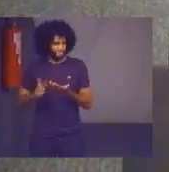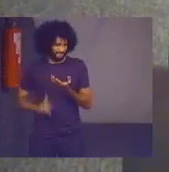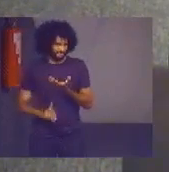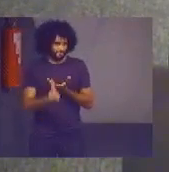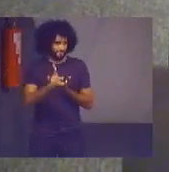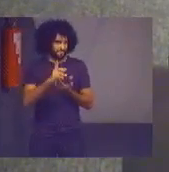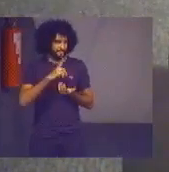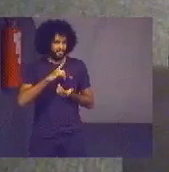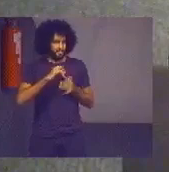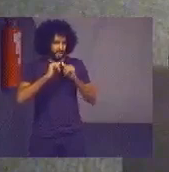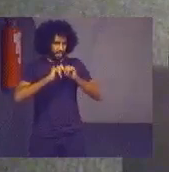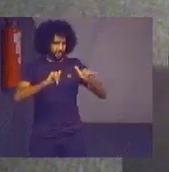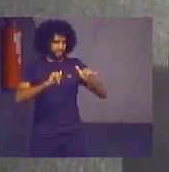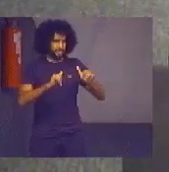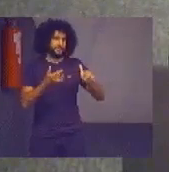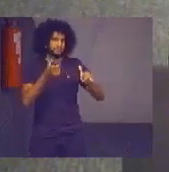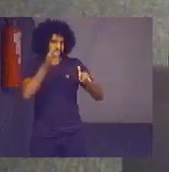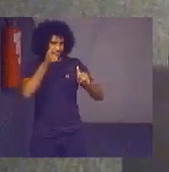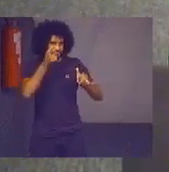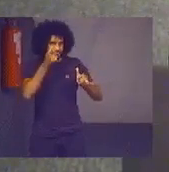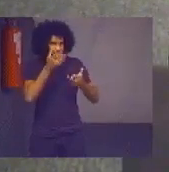para os dados que acho que é o que interessa.